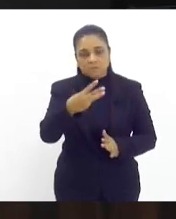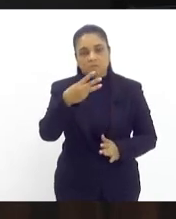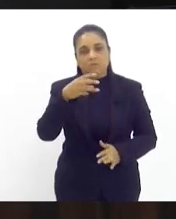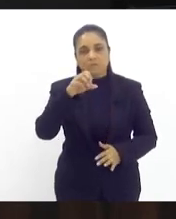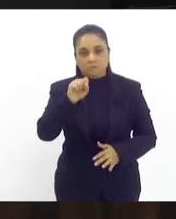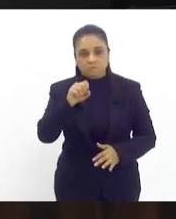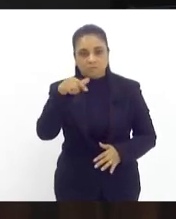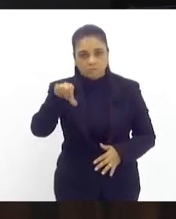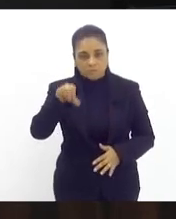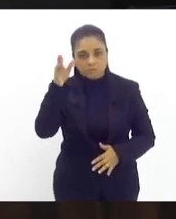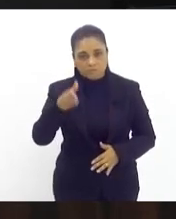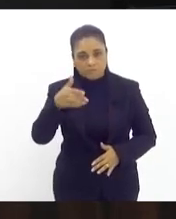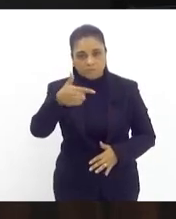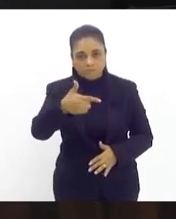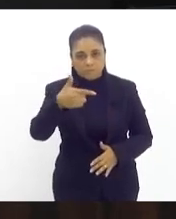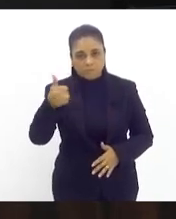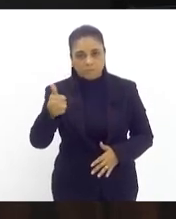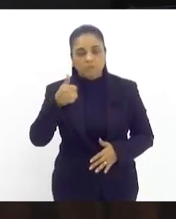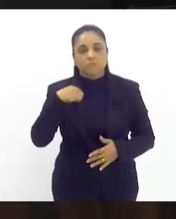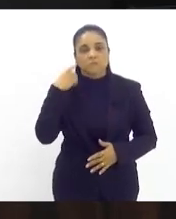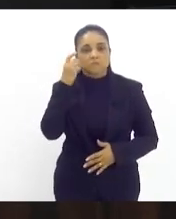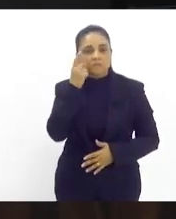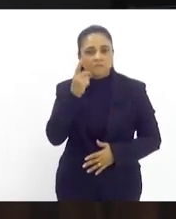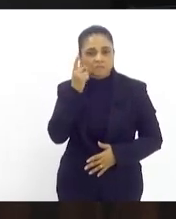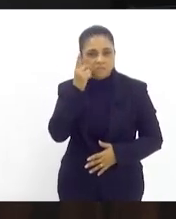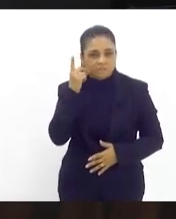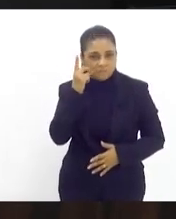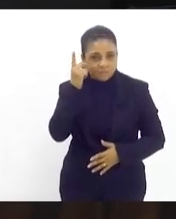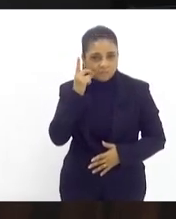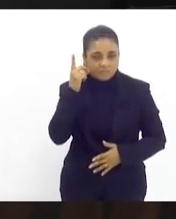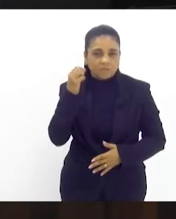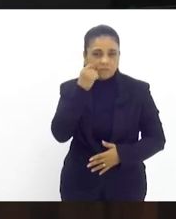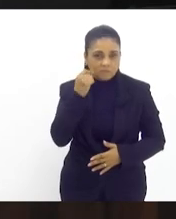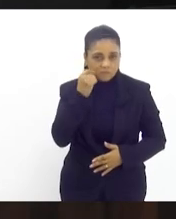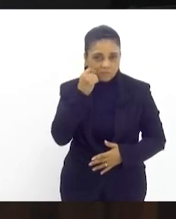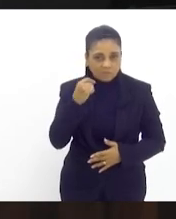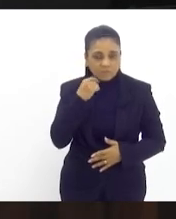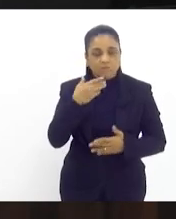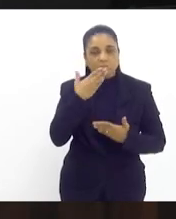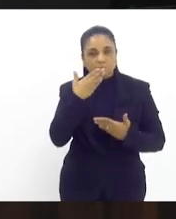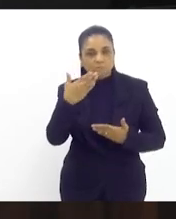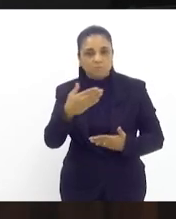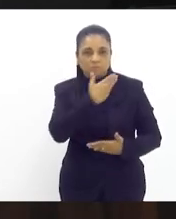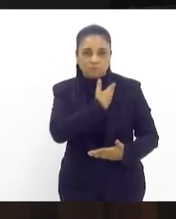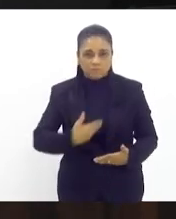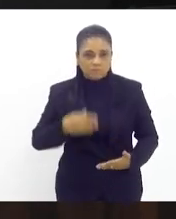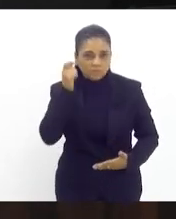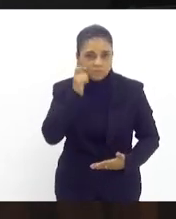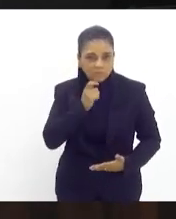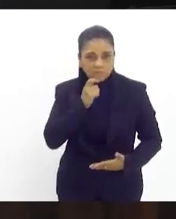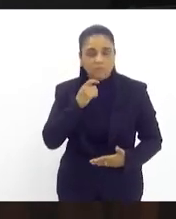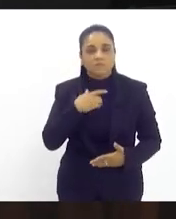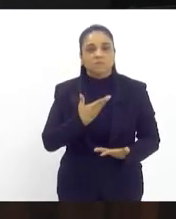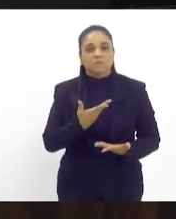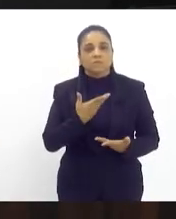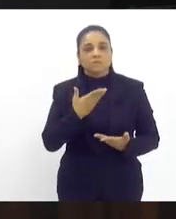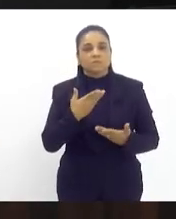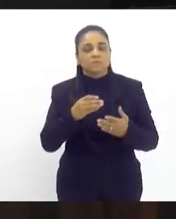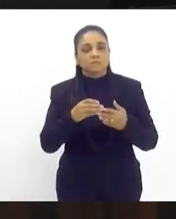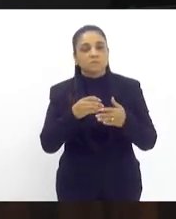de autoria Deputado Giovani ratinho que solicito excelente senhor governador do Estado do Rio de Janeiro Cláudio Castro